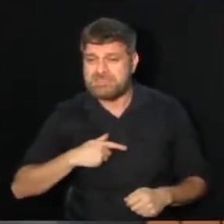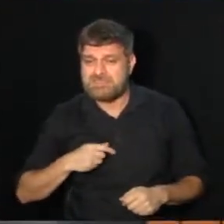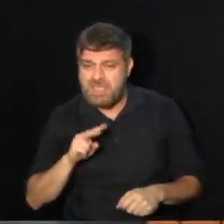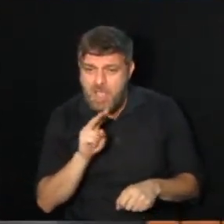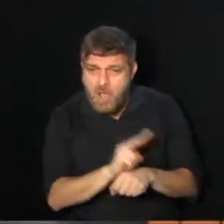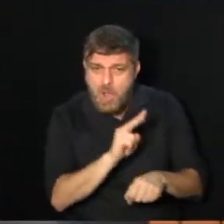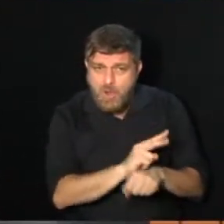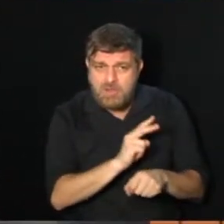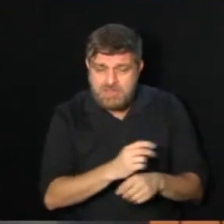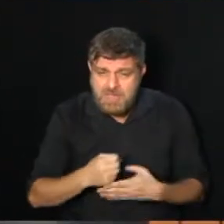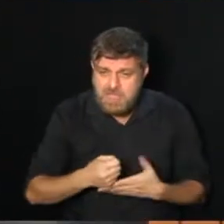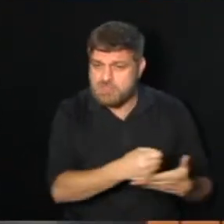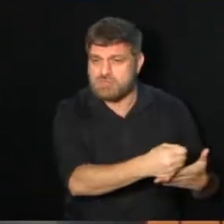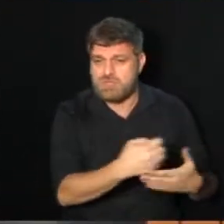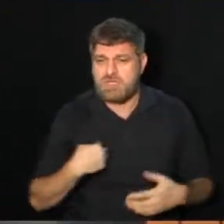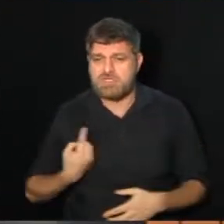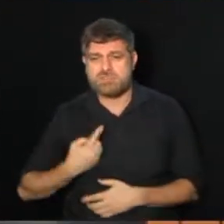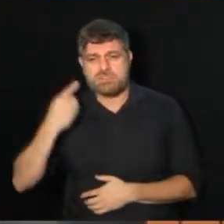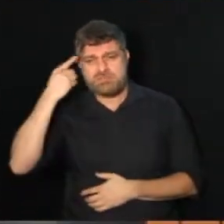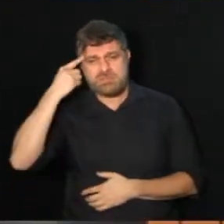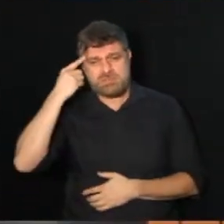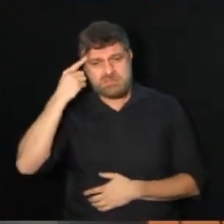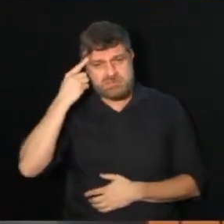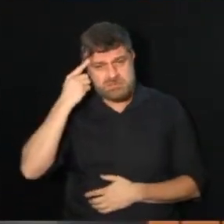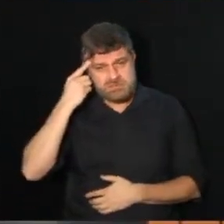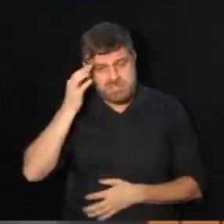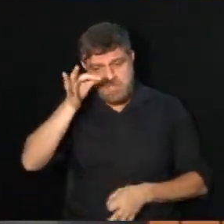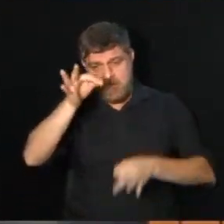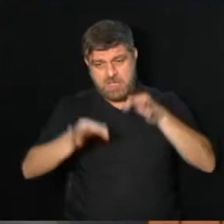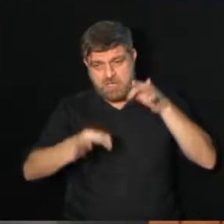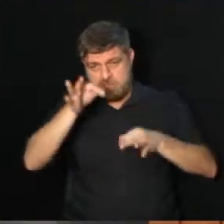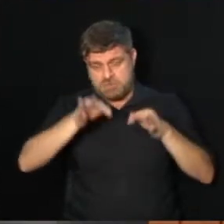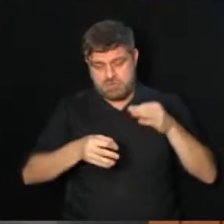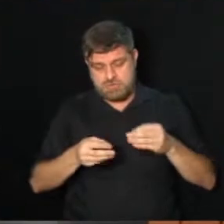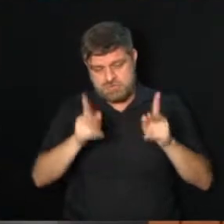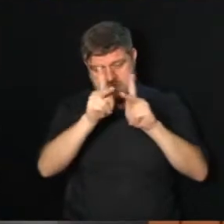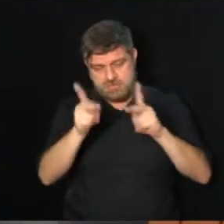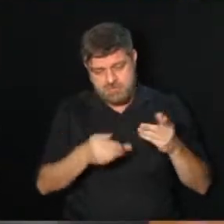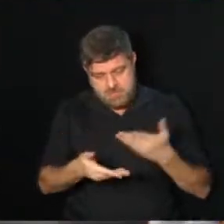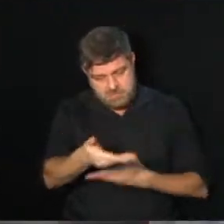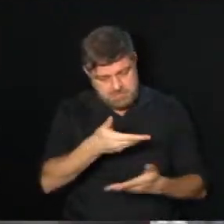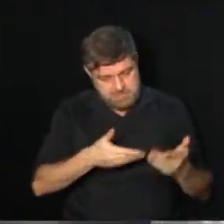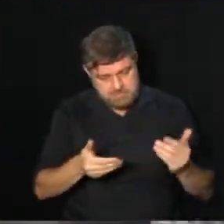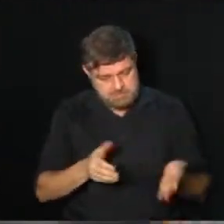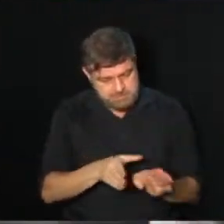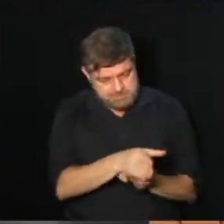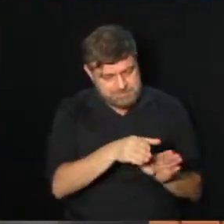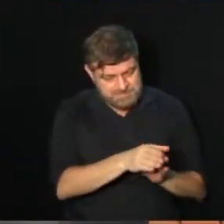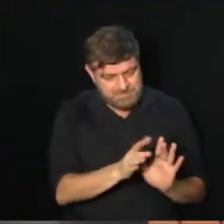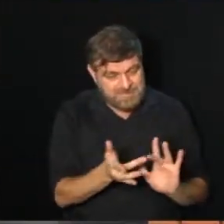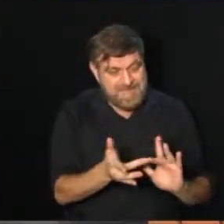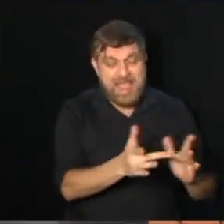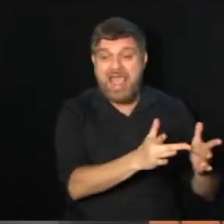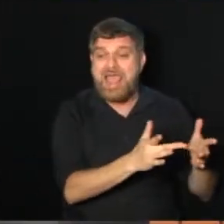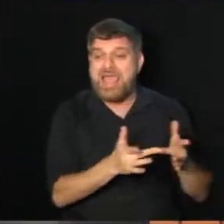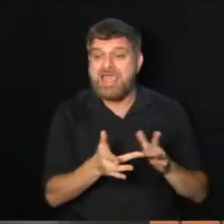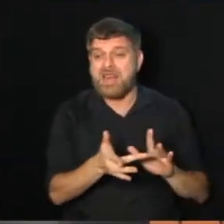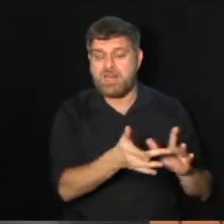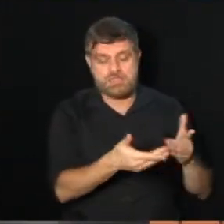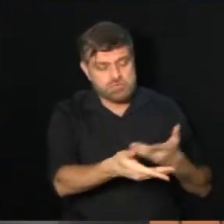atendidas. Então, nós temos que pensar justiça restaurativa nas relações entre pessoas,